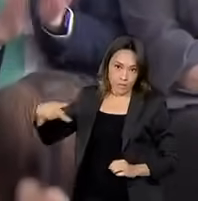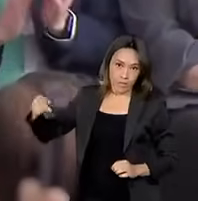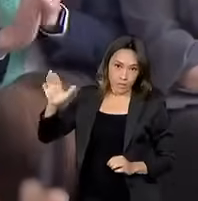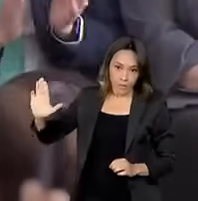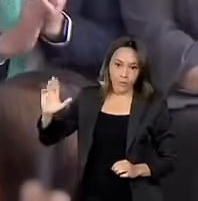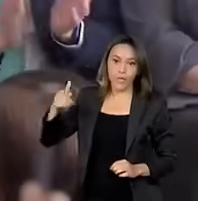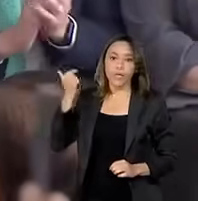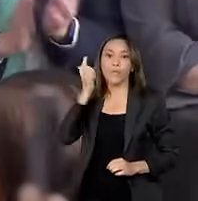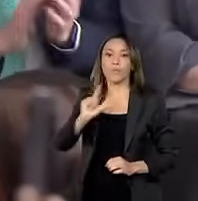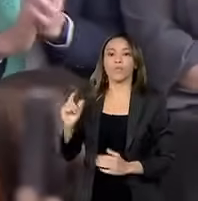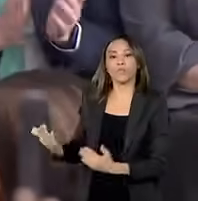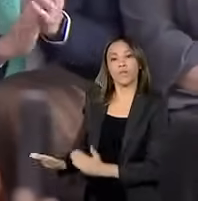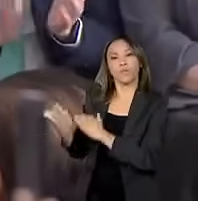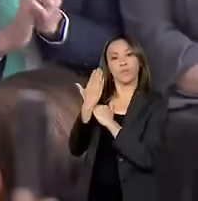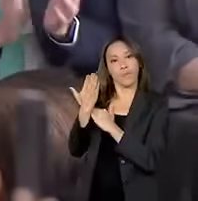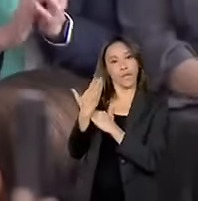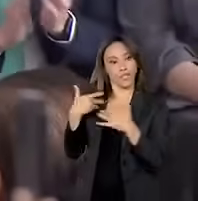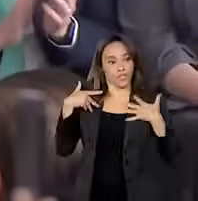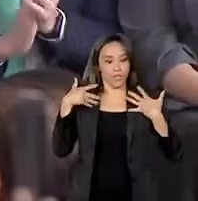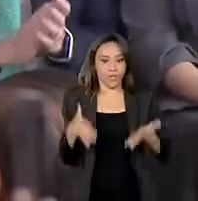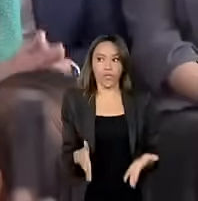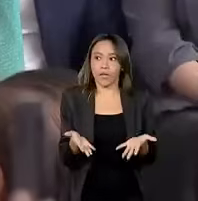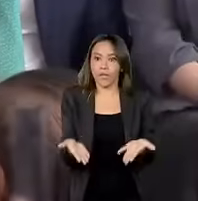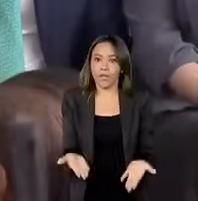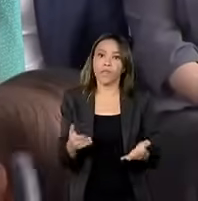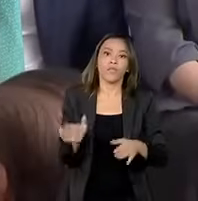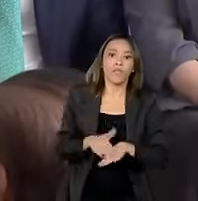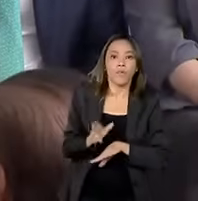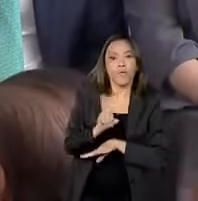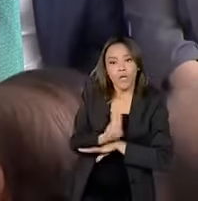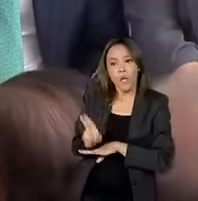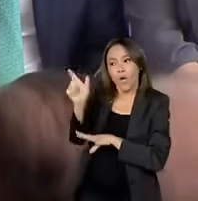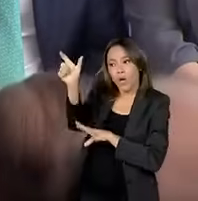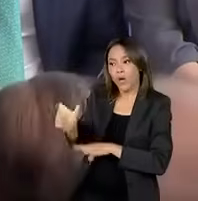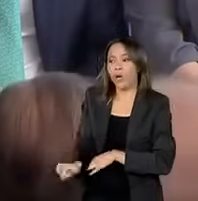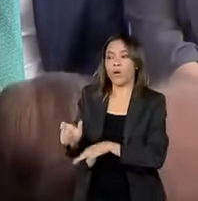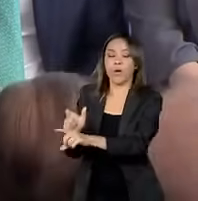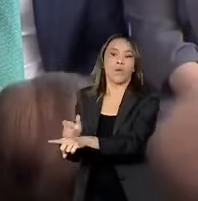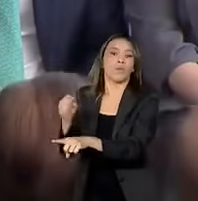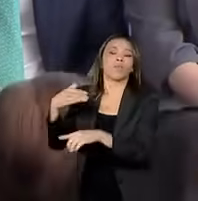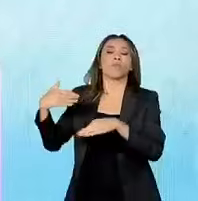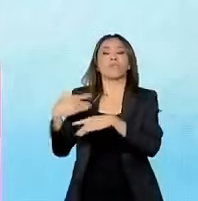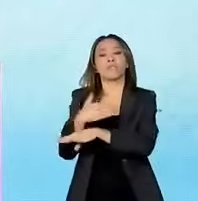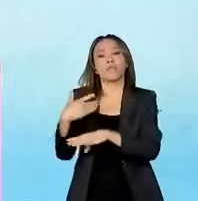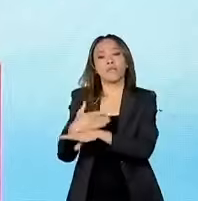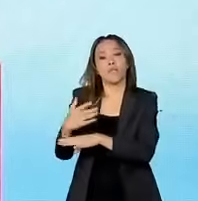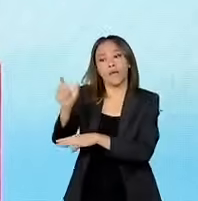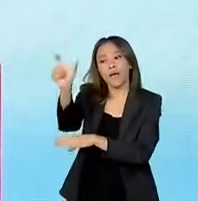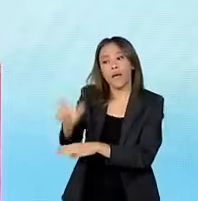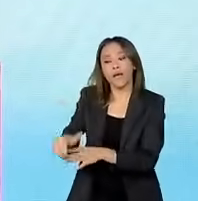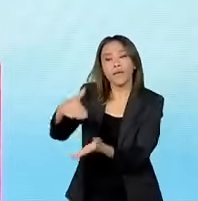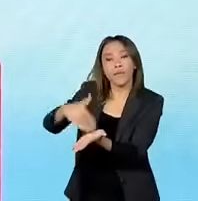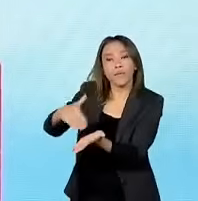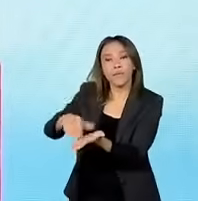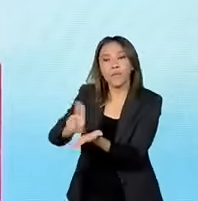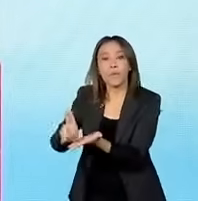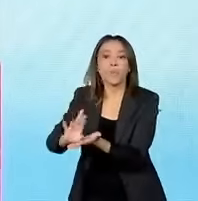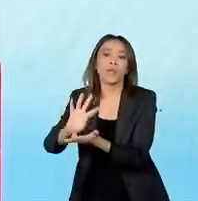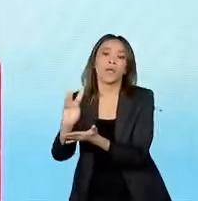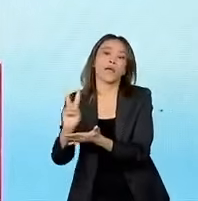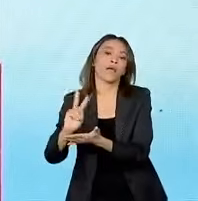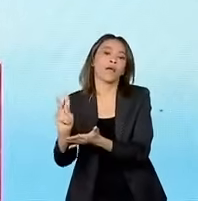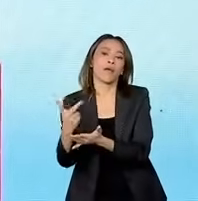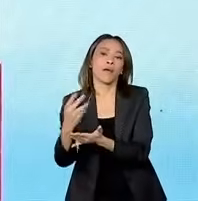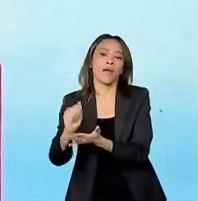chegasse até aqui. Em nome do Ministério das Cidades, cumprimentar o secretário Ailton Madureira, que tem feito um trabalho de